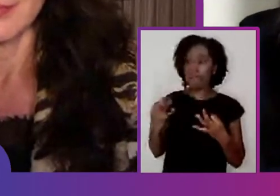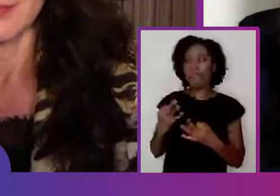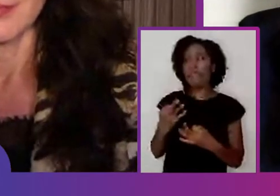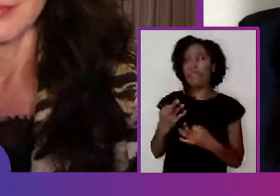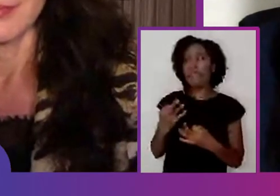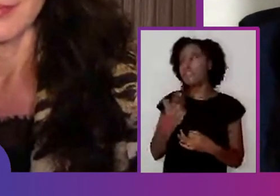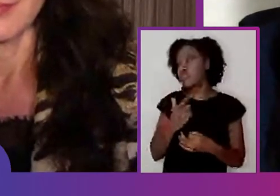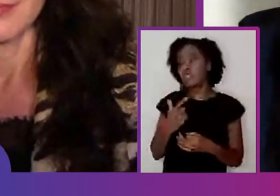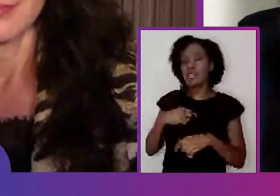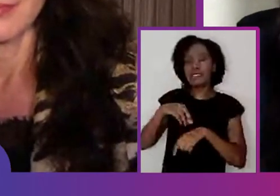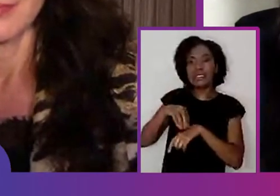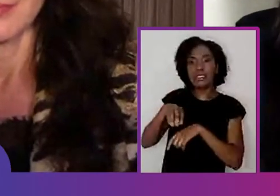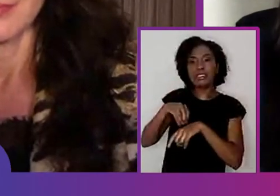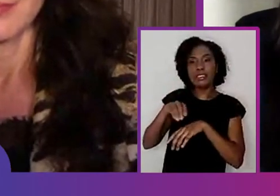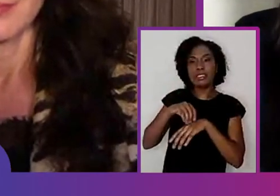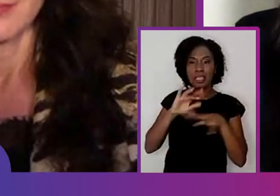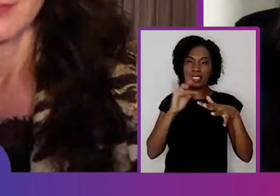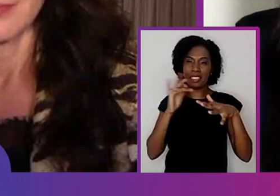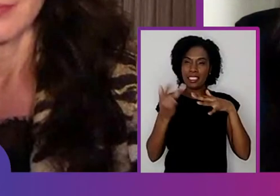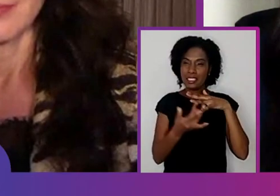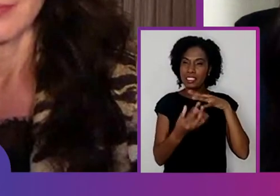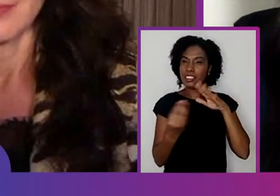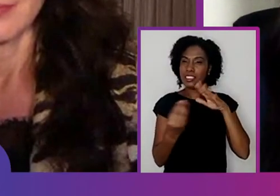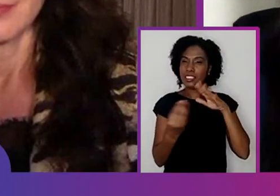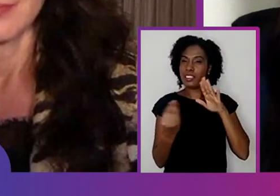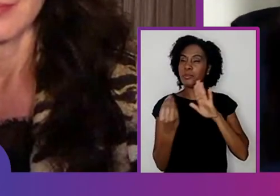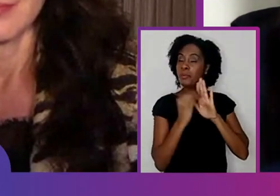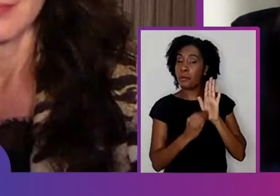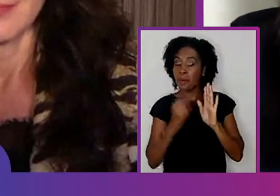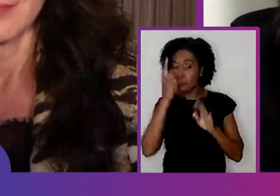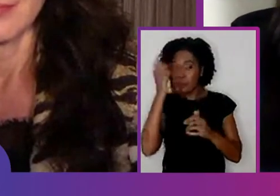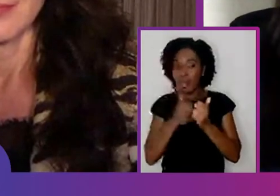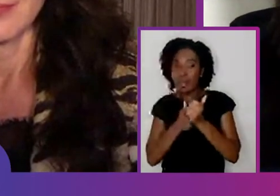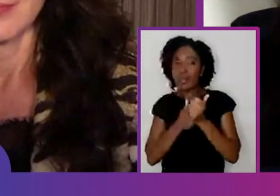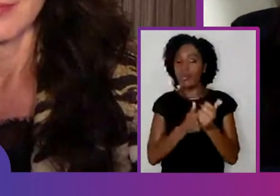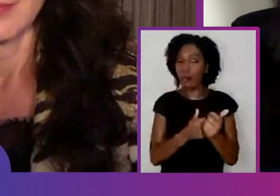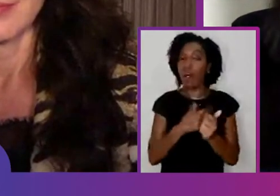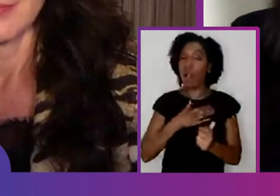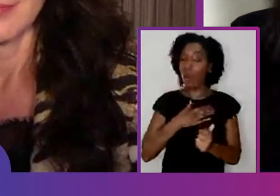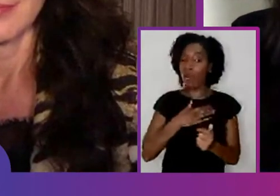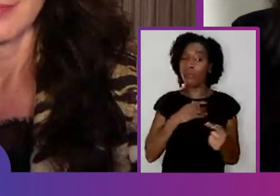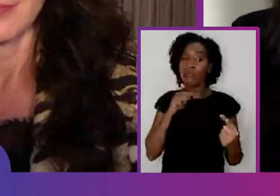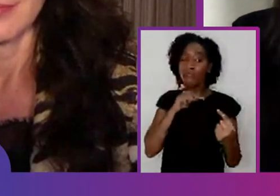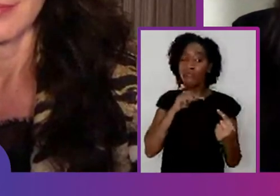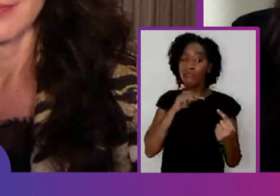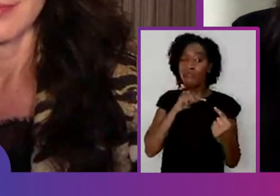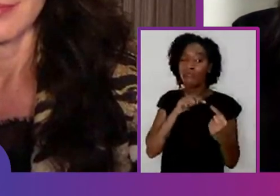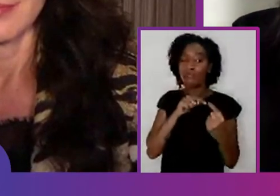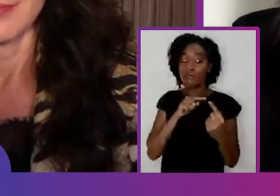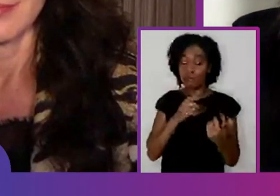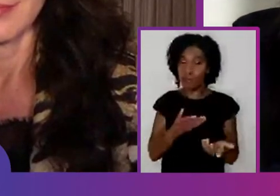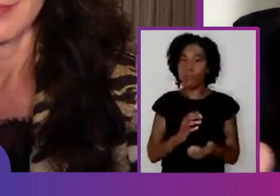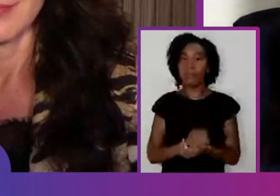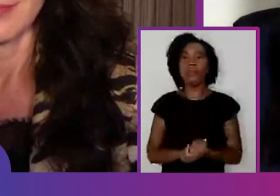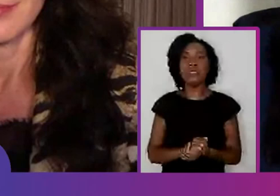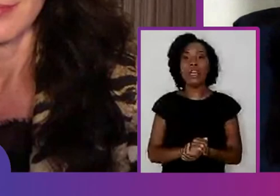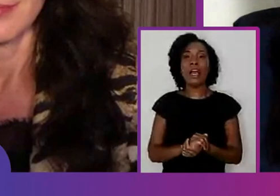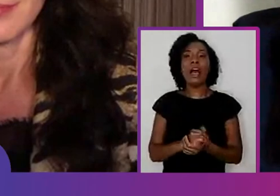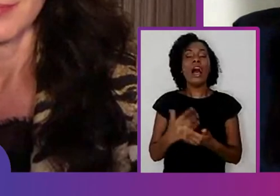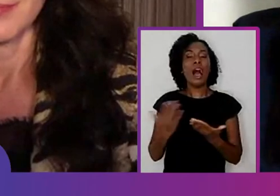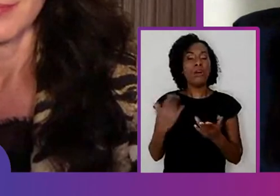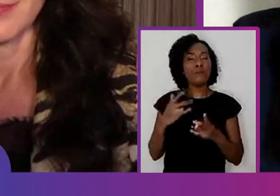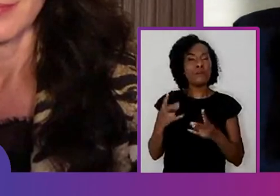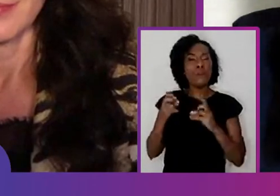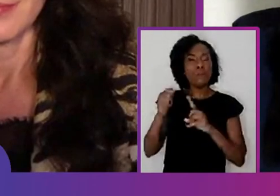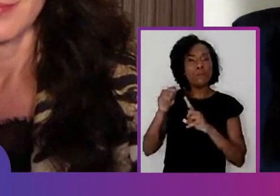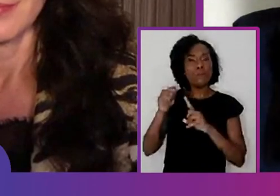maio, os meses de março e abril foram um pouco mais complicados, mas a partir de maio e agora todo mês de junho também, as pessoas